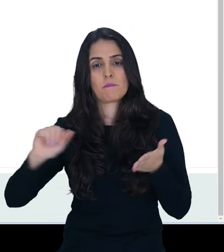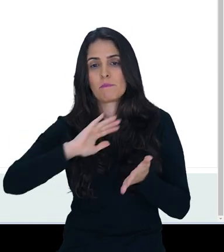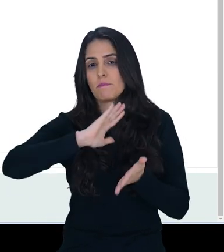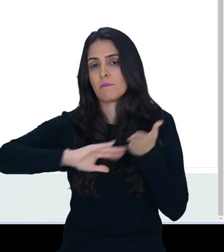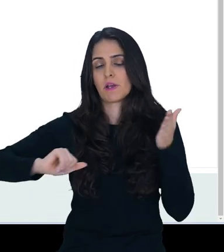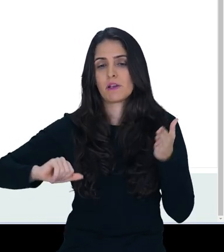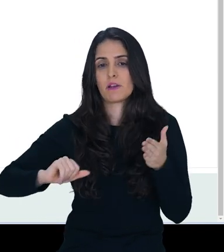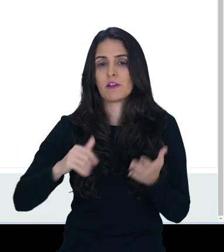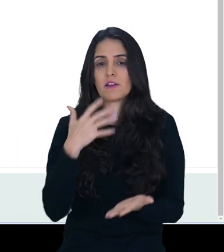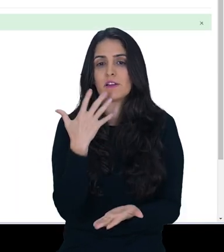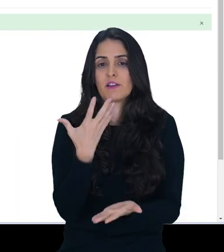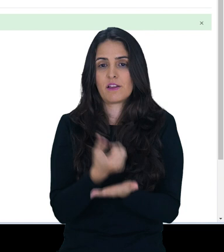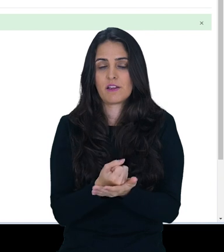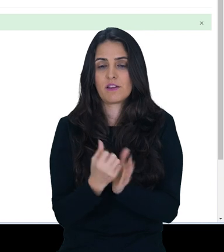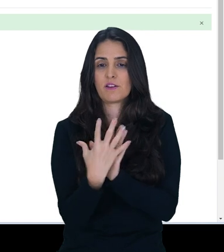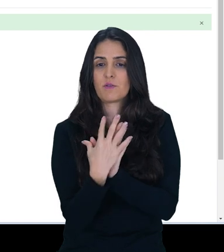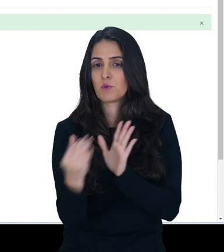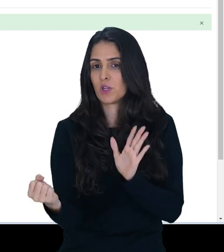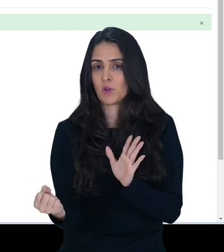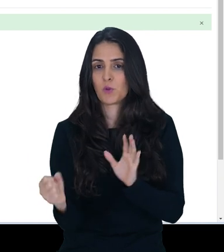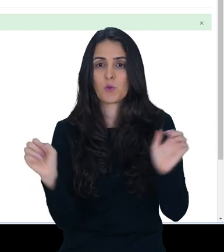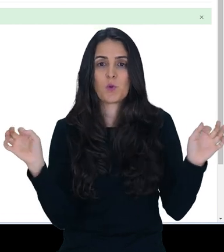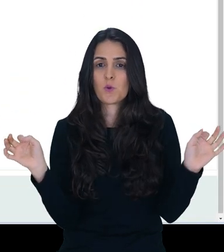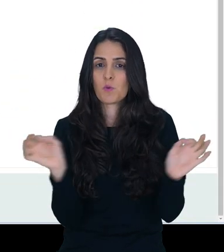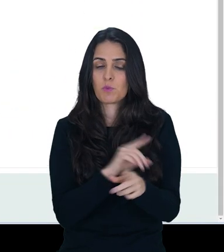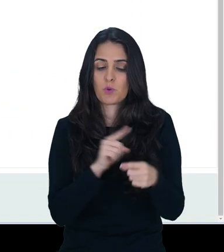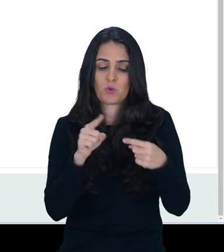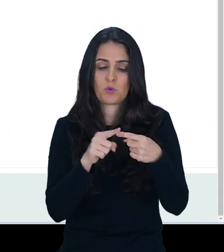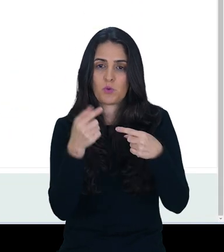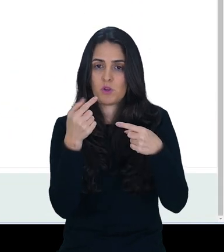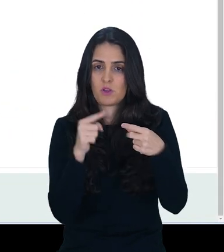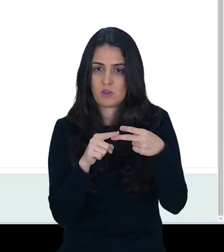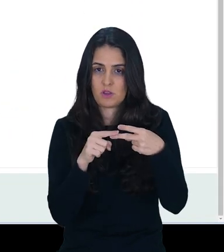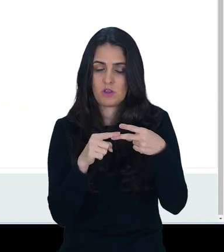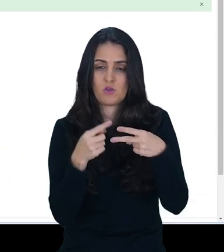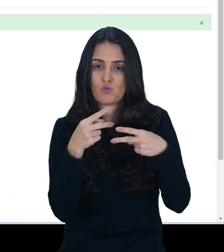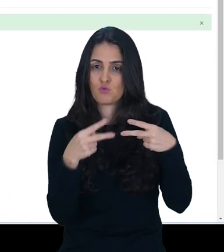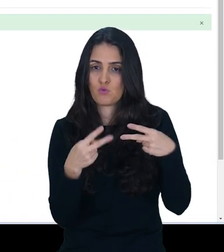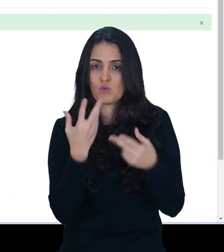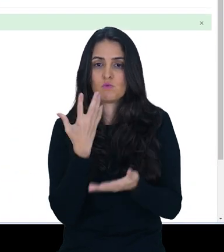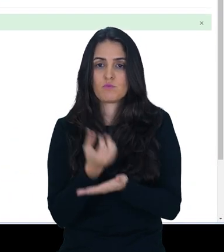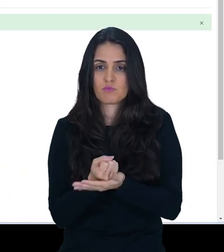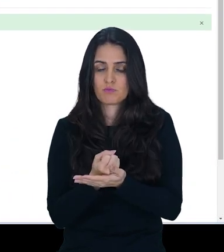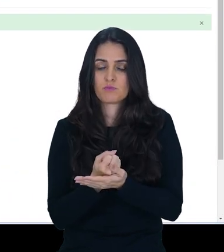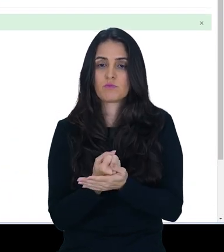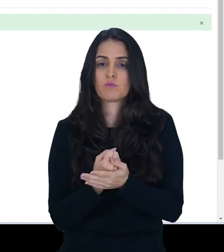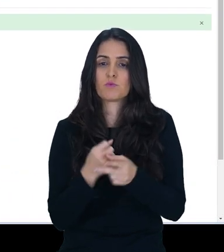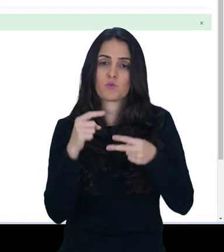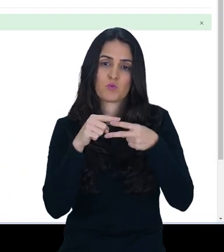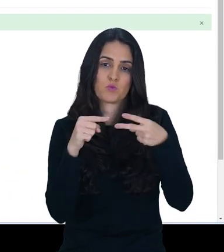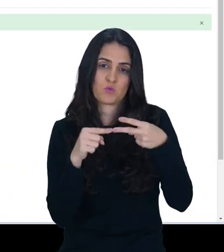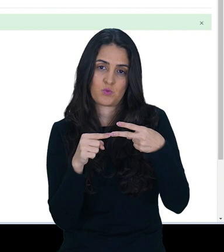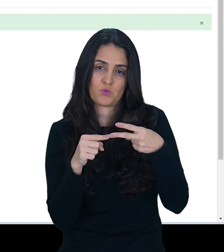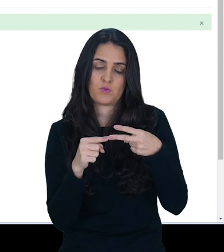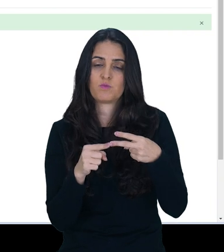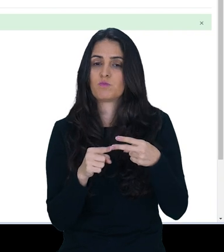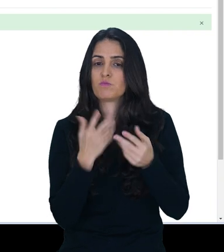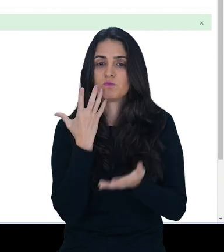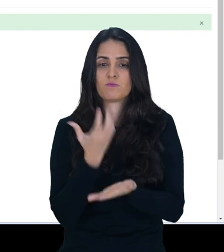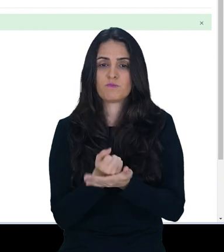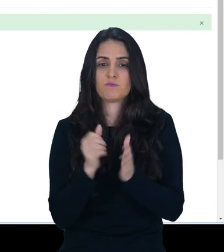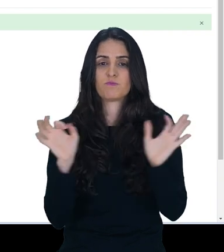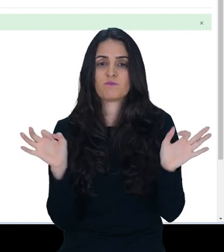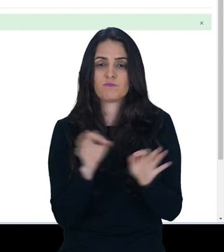e vou gravar esse modelo pronto gravei o modelo já está gravado então tem os meus dois modelos